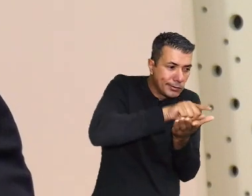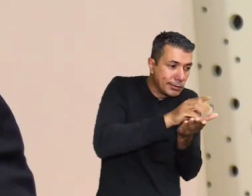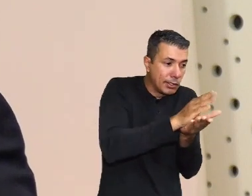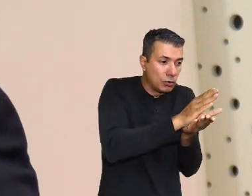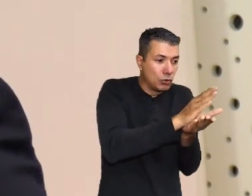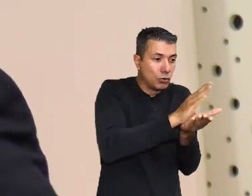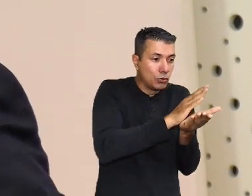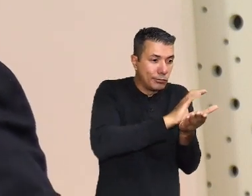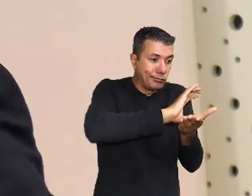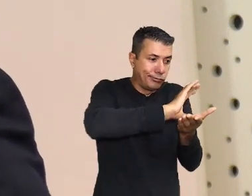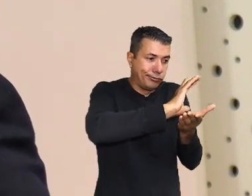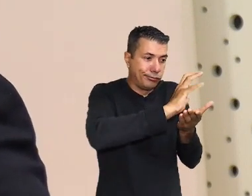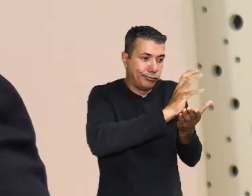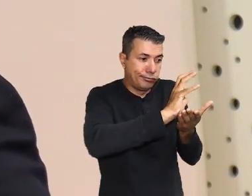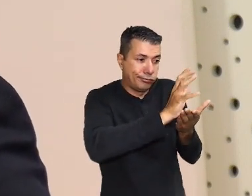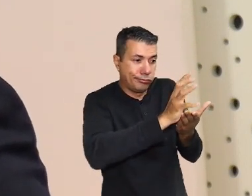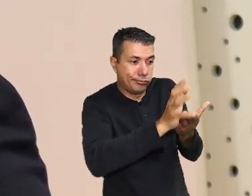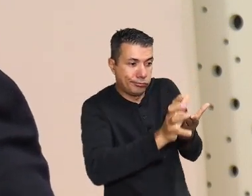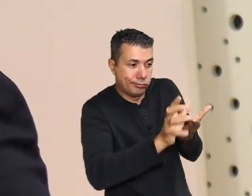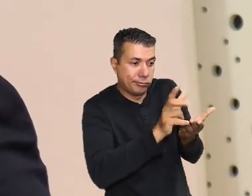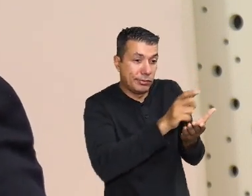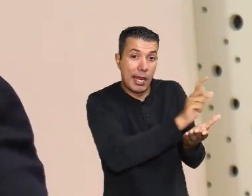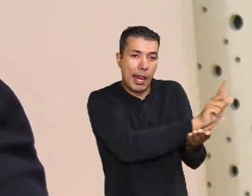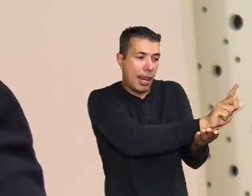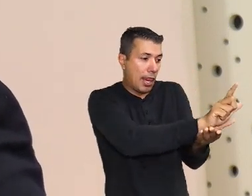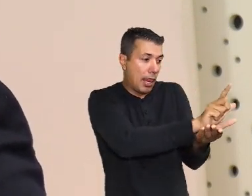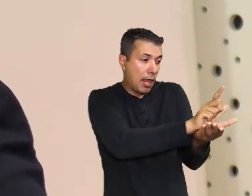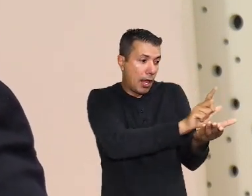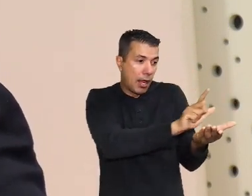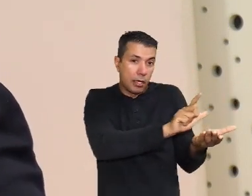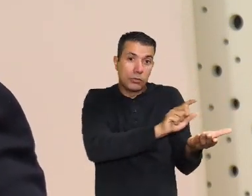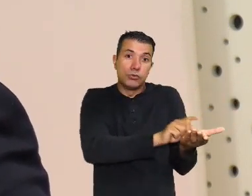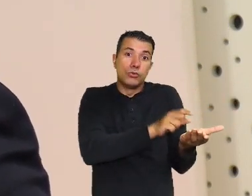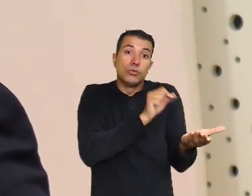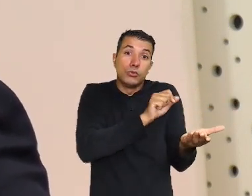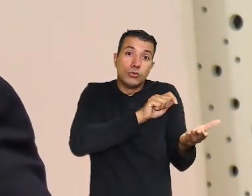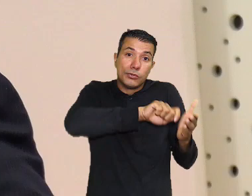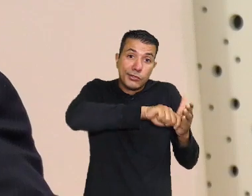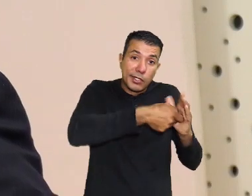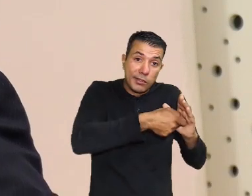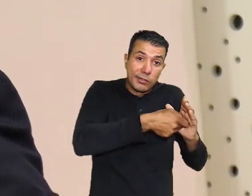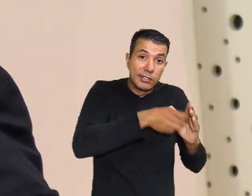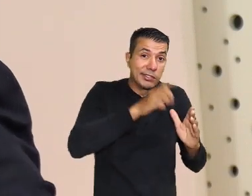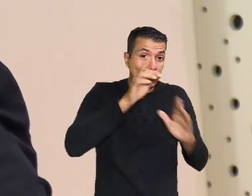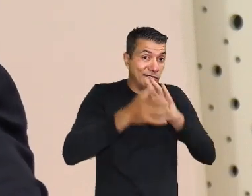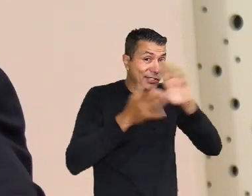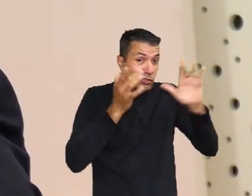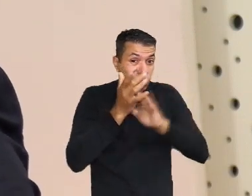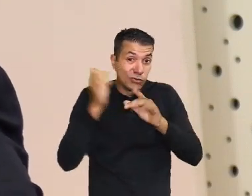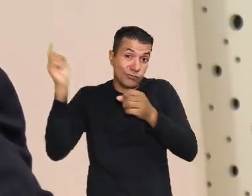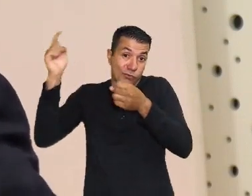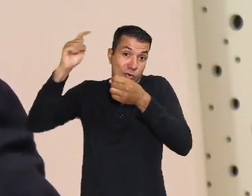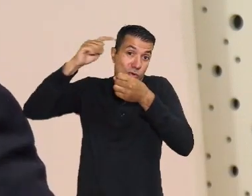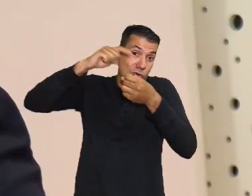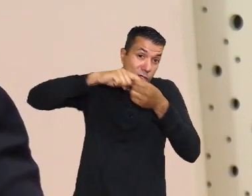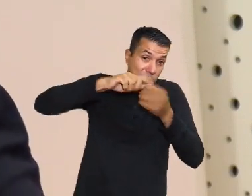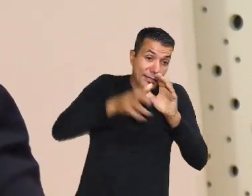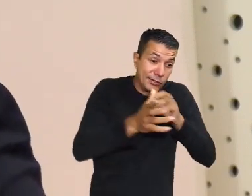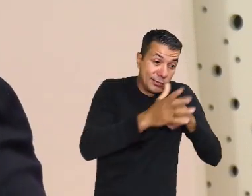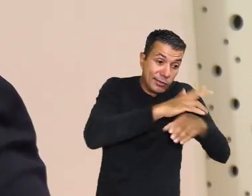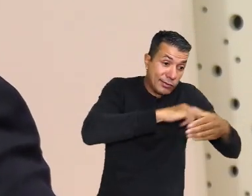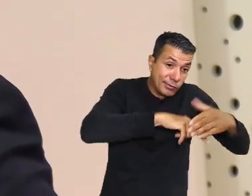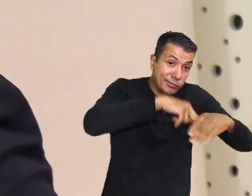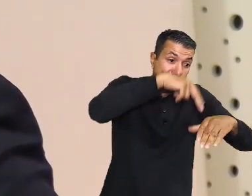ali e ressuscitou. E quando Jesus voltar, ele que tem a chave da morte e do inferno, ele fará a grande ressurreição